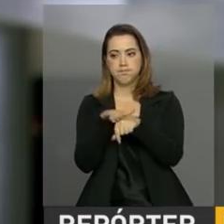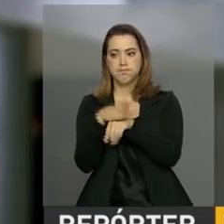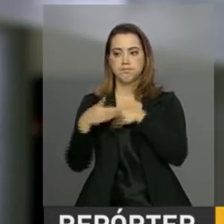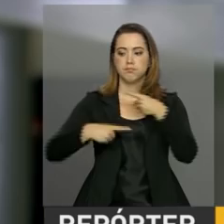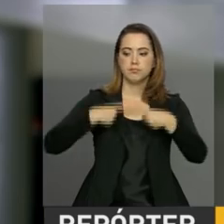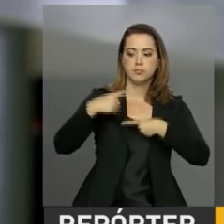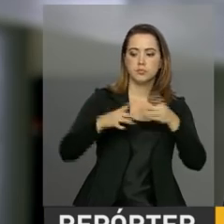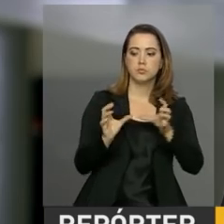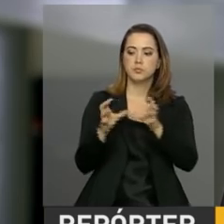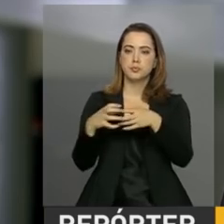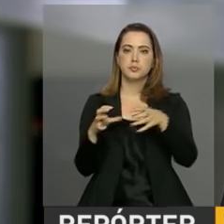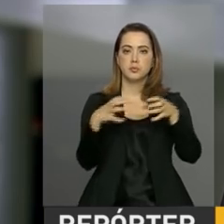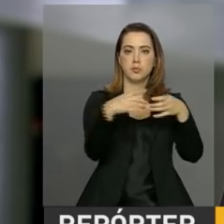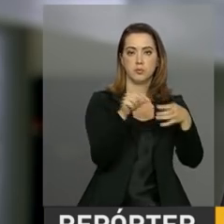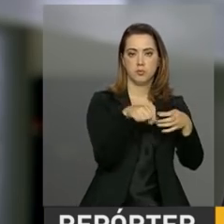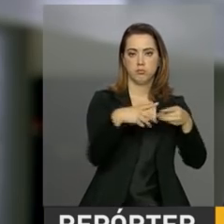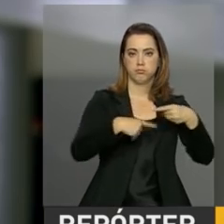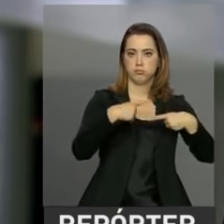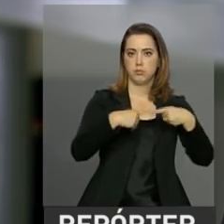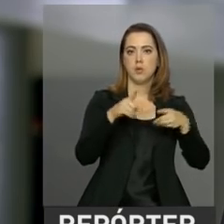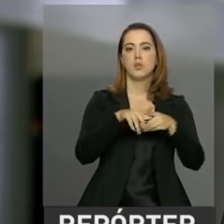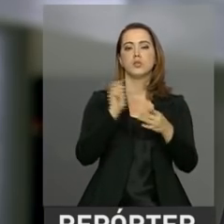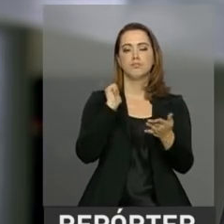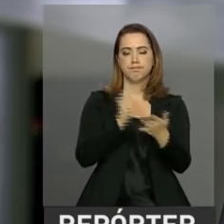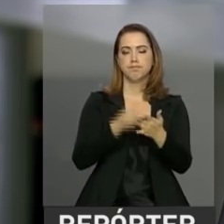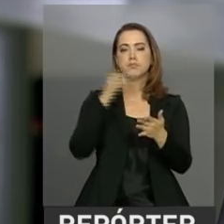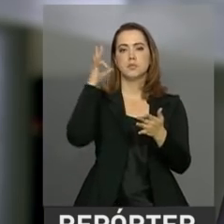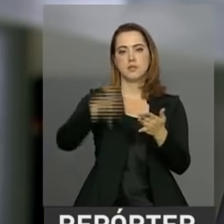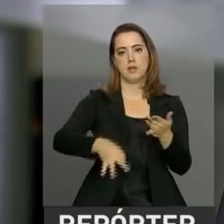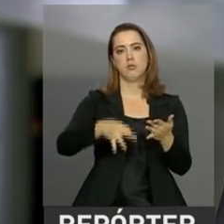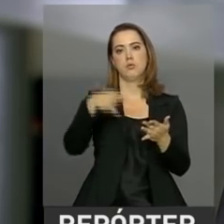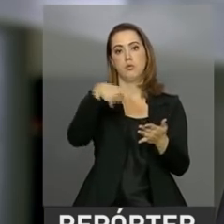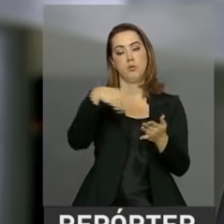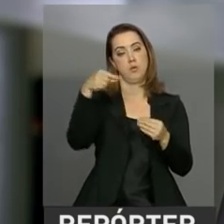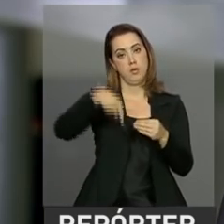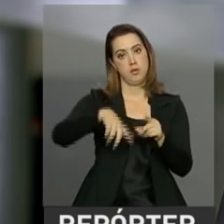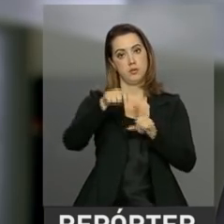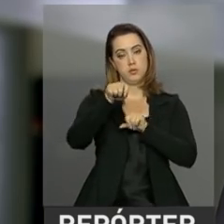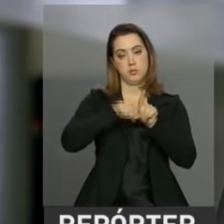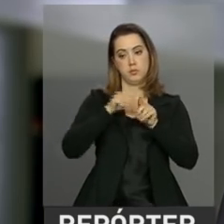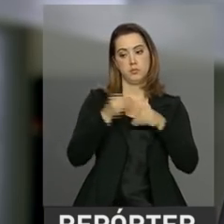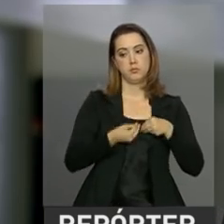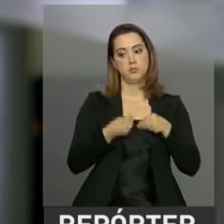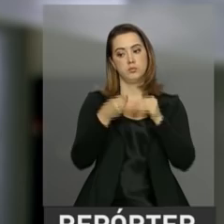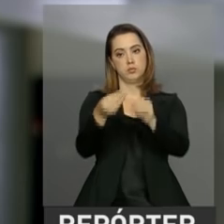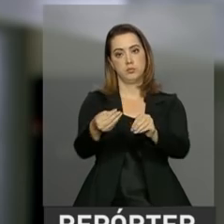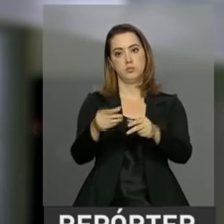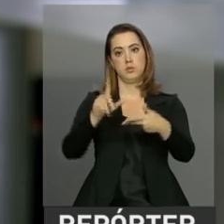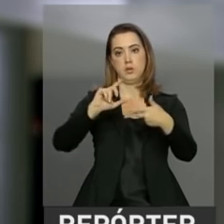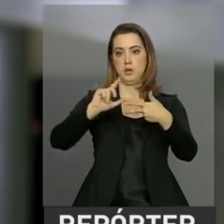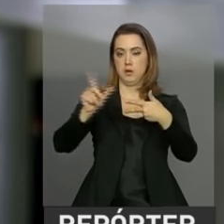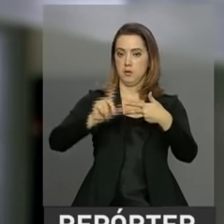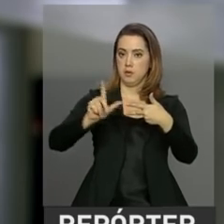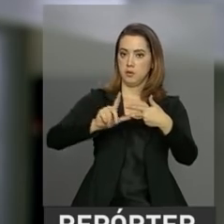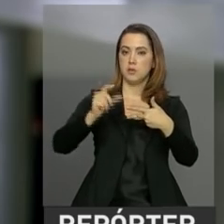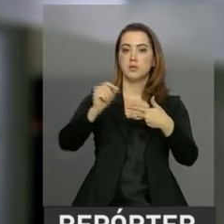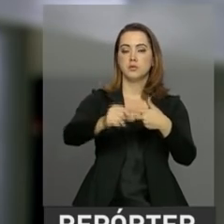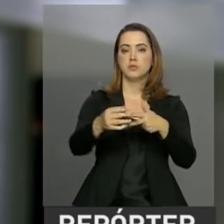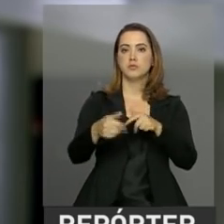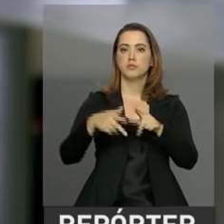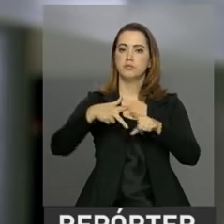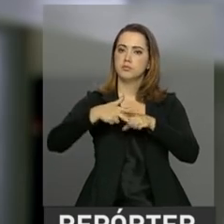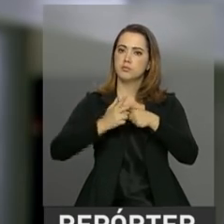no Congresso Nacional, o governo bateu o martelo. Vai enviar ainda neste mês ao Legislativo a proposta de reforma